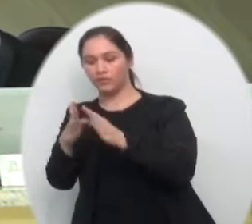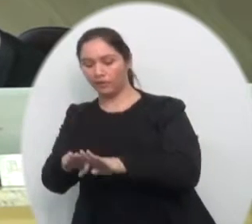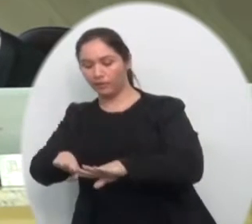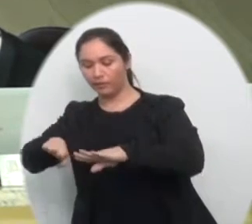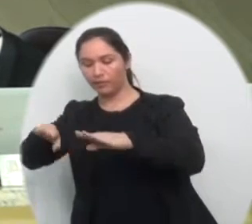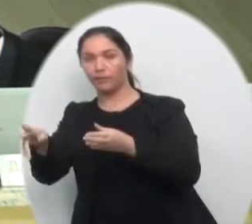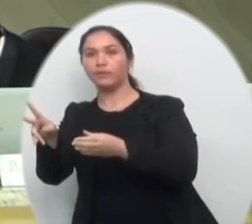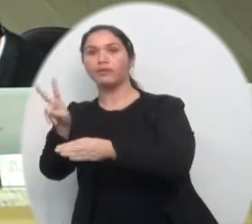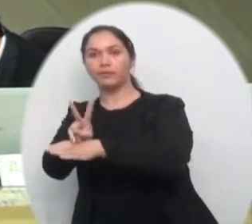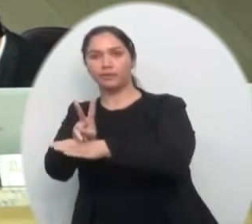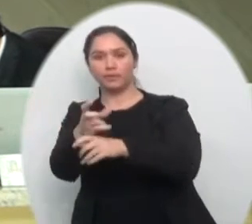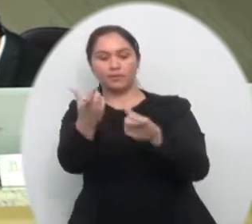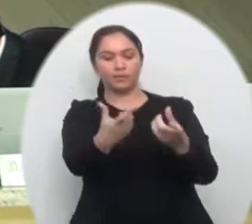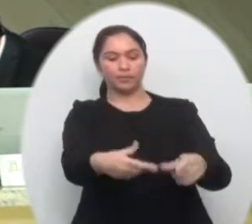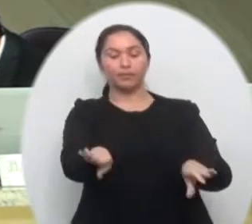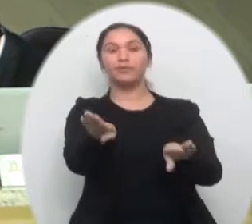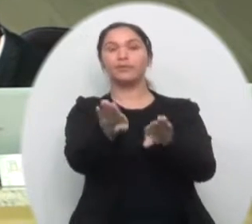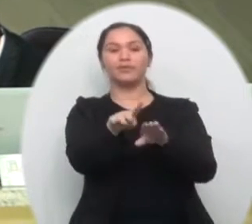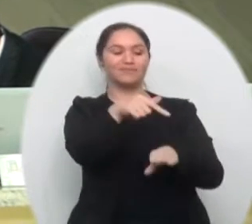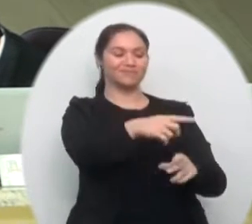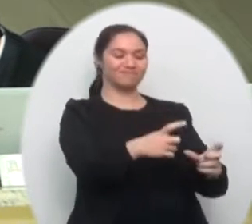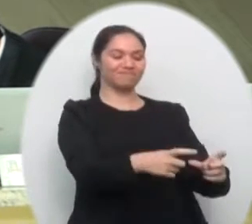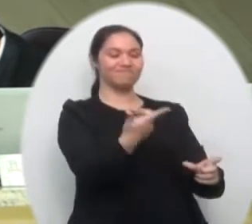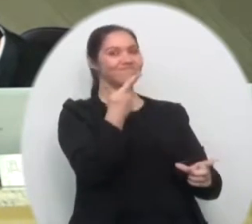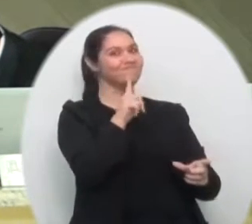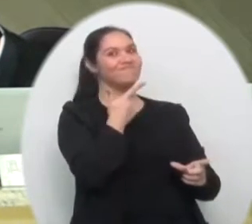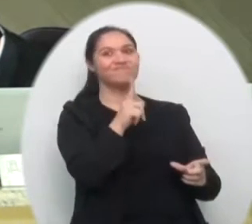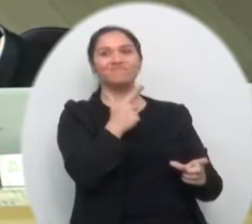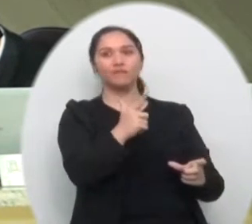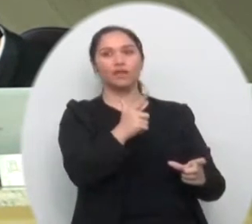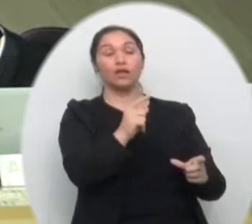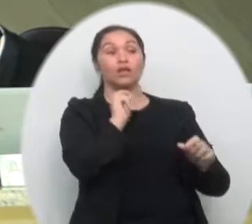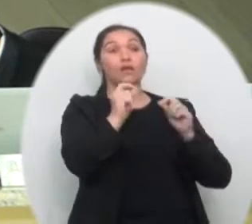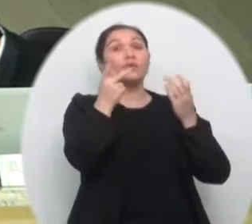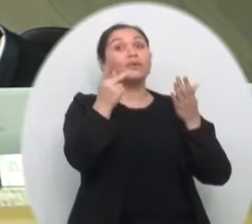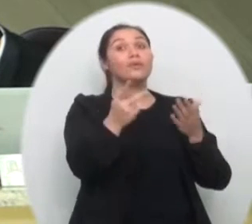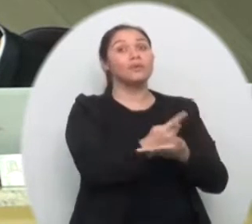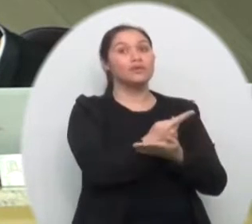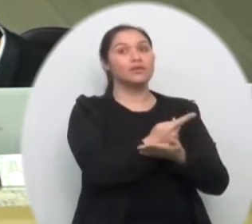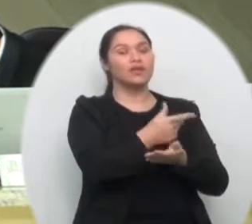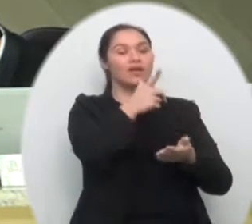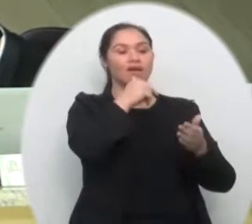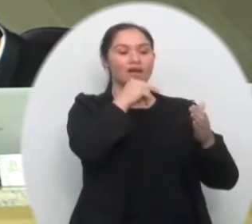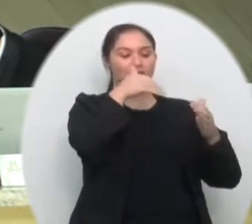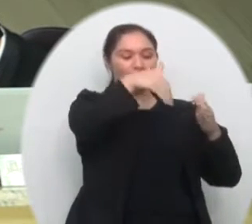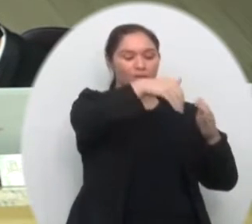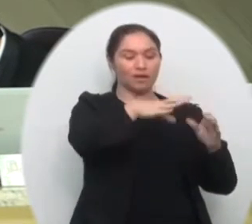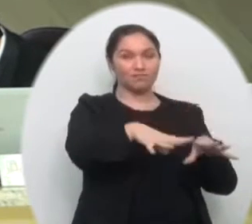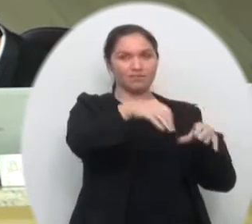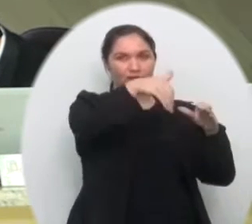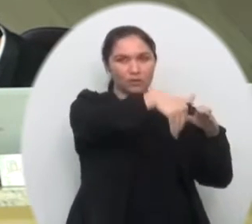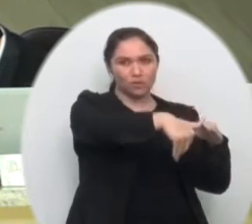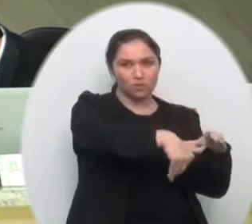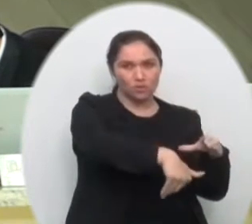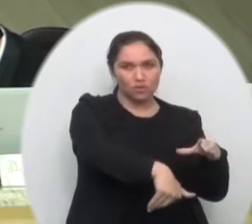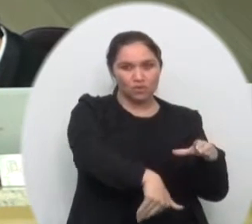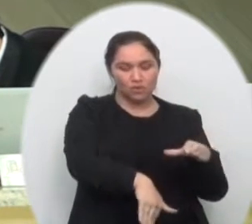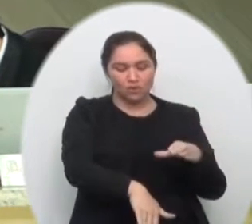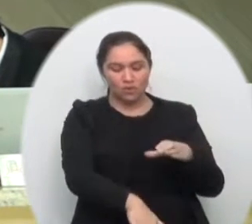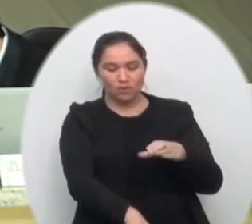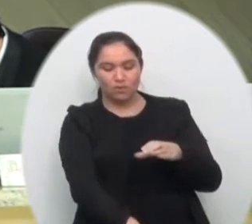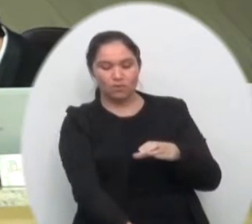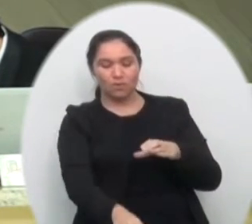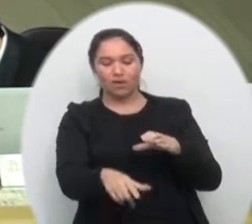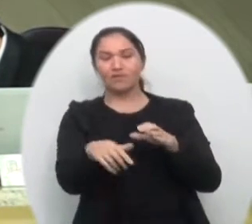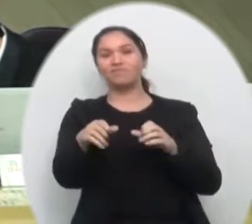próximo. E isso está infiltrando, essa água está infiltrando e está entrando no açude. E também tem um valo